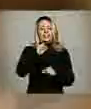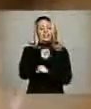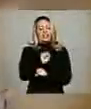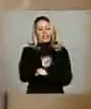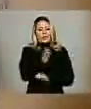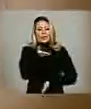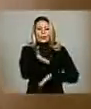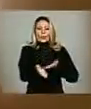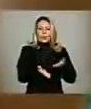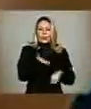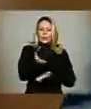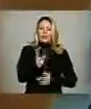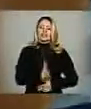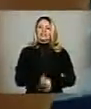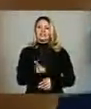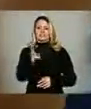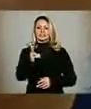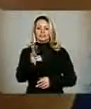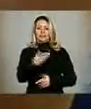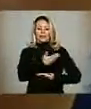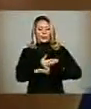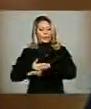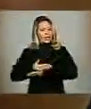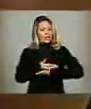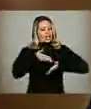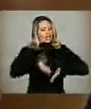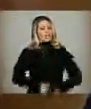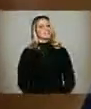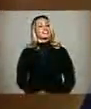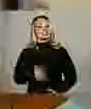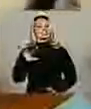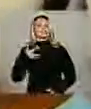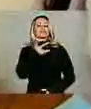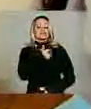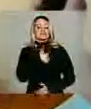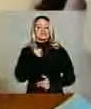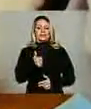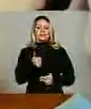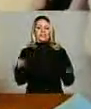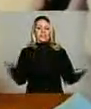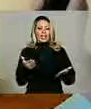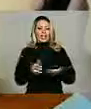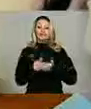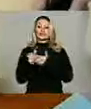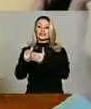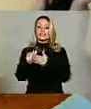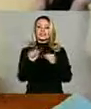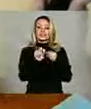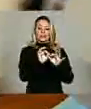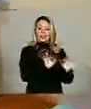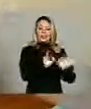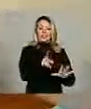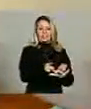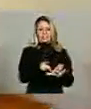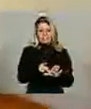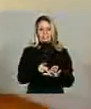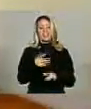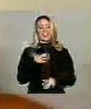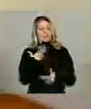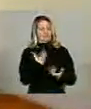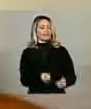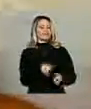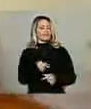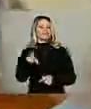de cuidados constantes para que o bebê nascesse com saúde. E agora você vai levá-la para fazer o teste do pezinho? Vou sim,